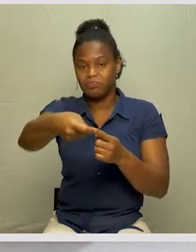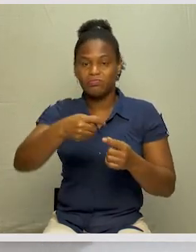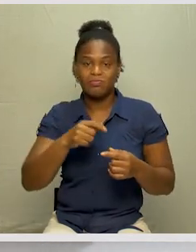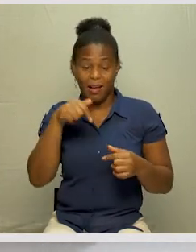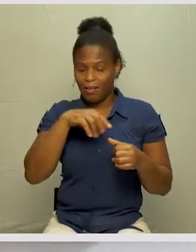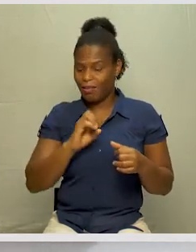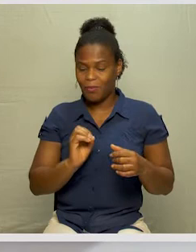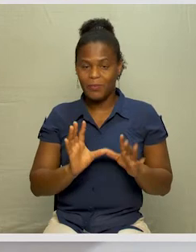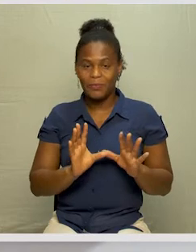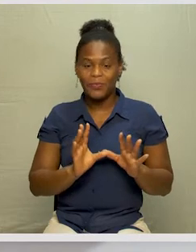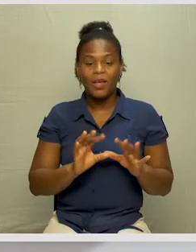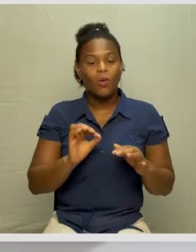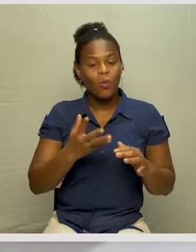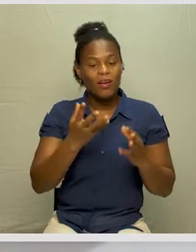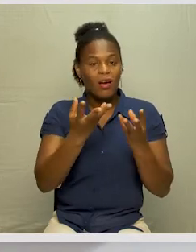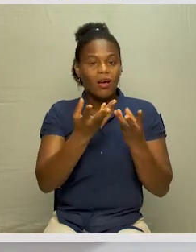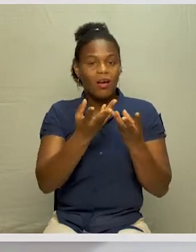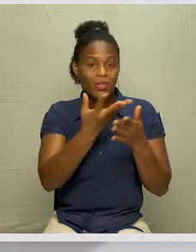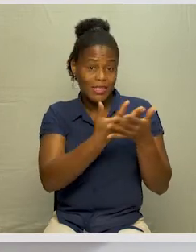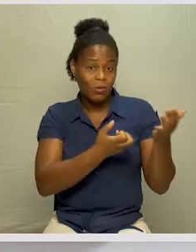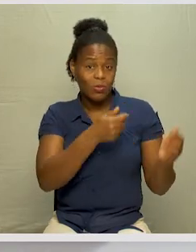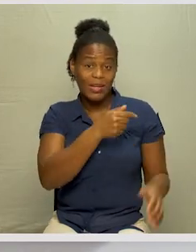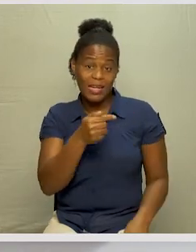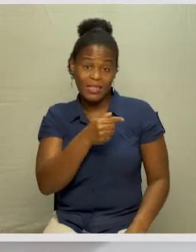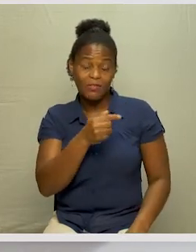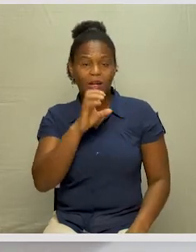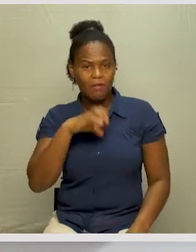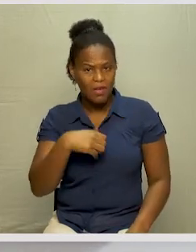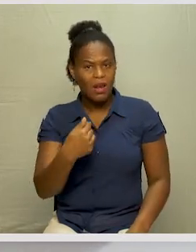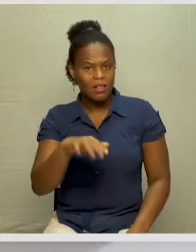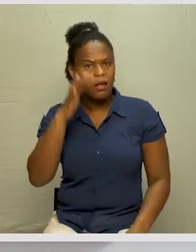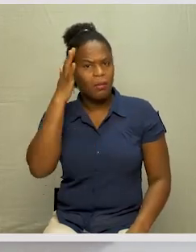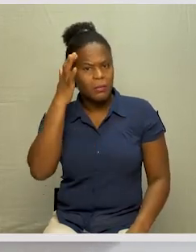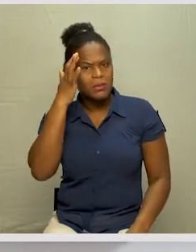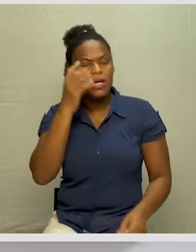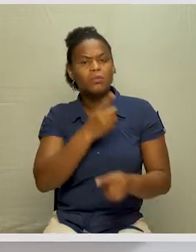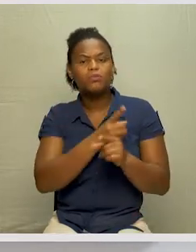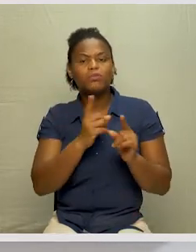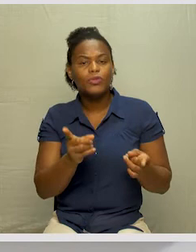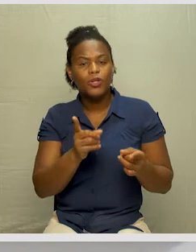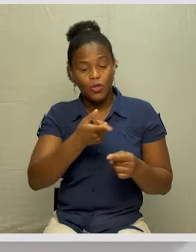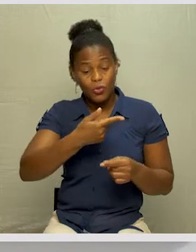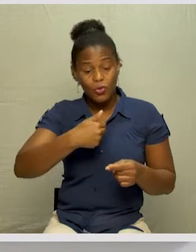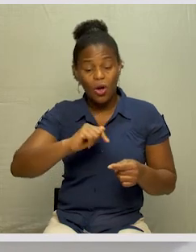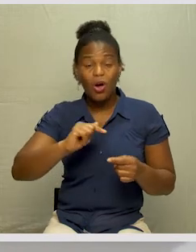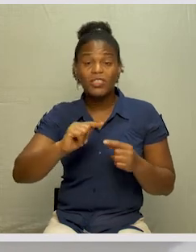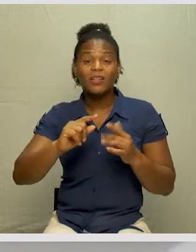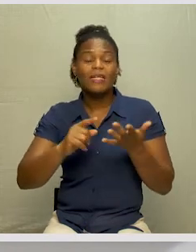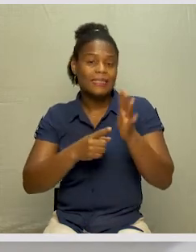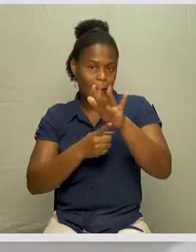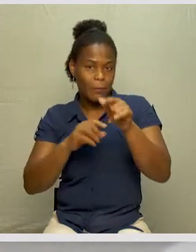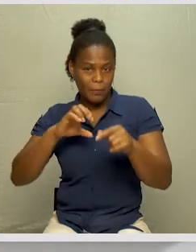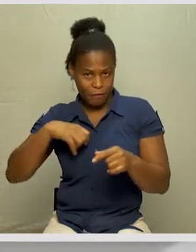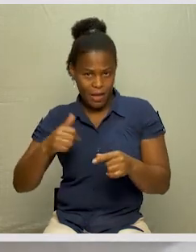que, sendo assim, saldo negativo significa que o país tem capacidade, uma vez que nós é que estamos